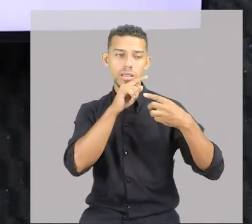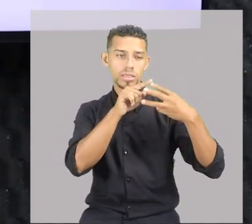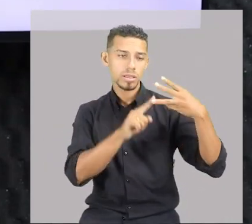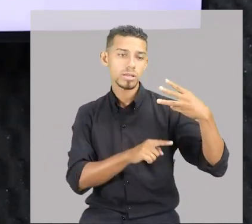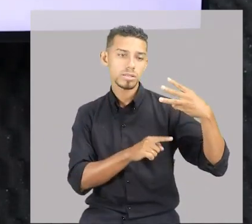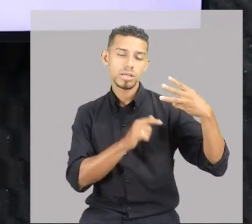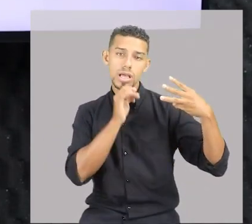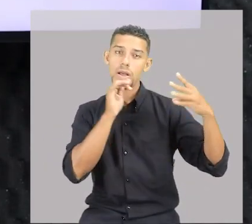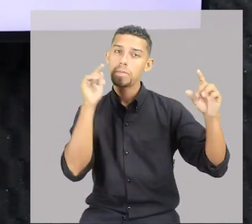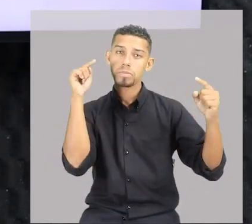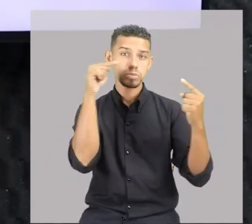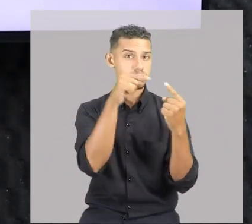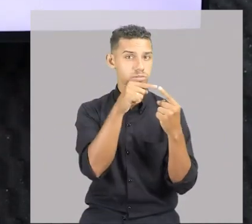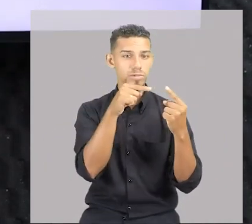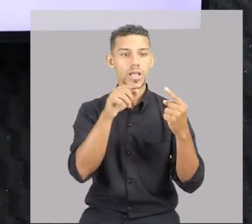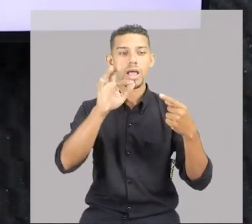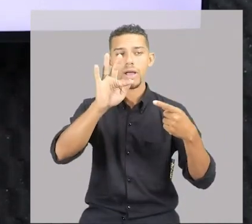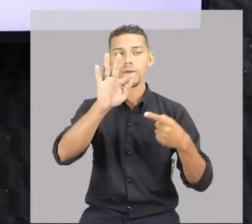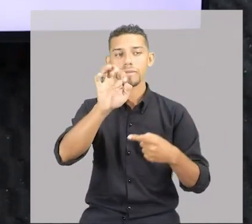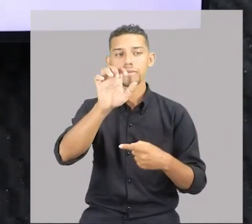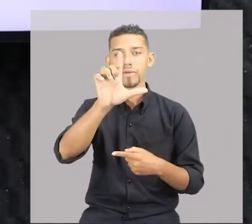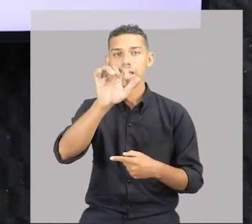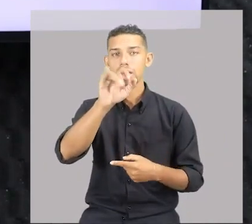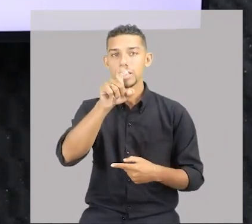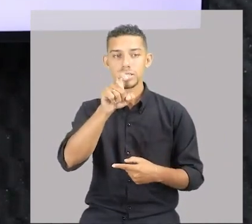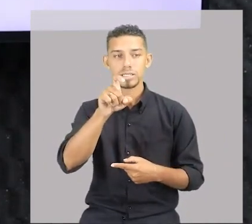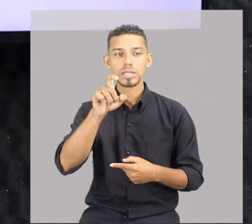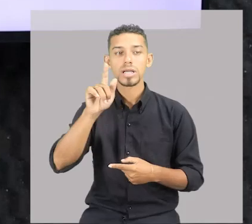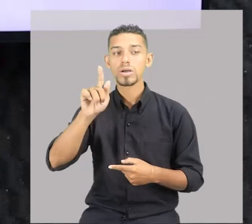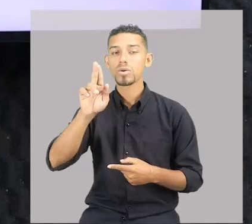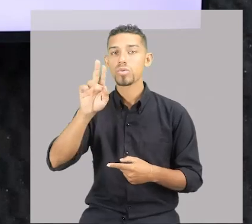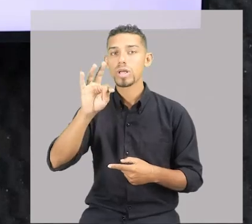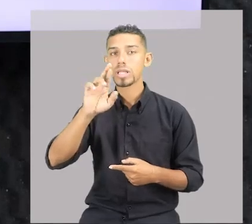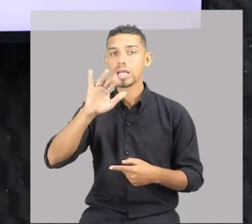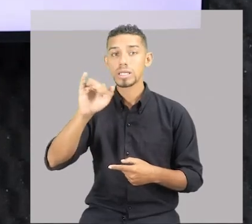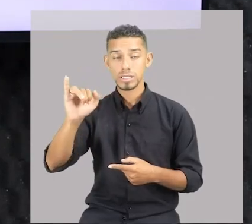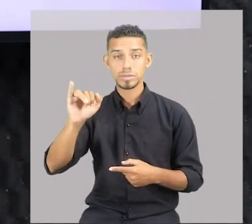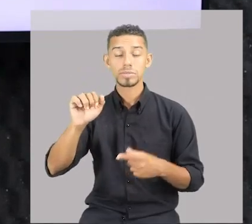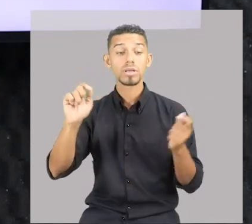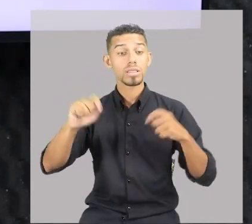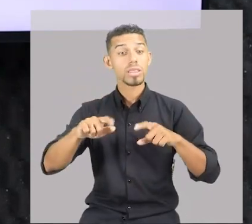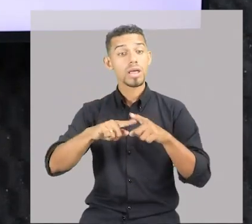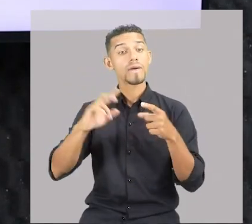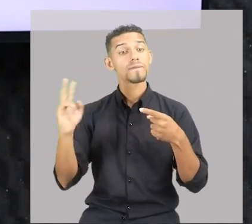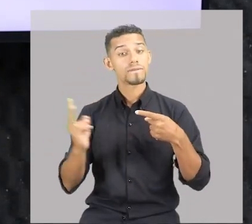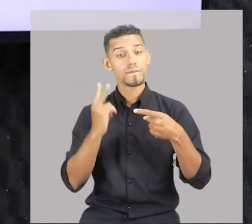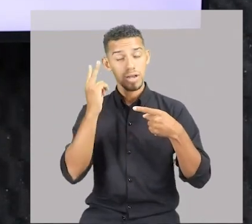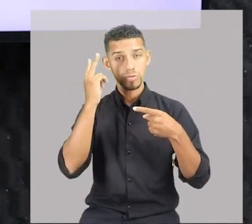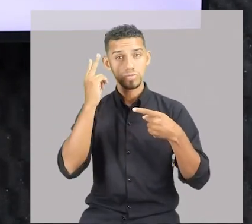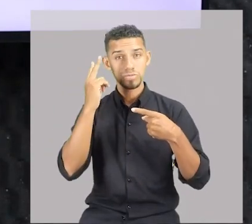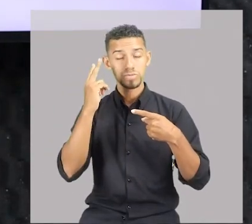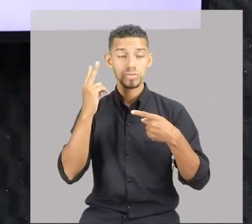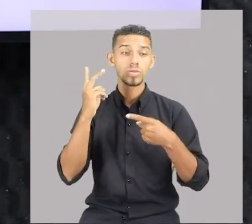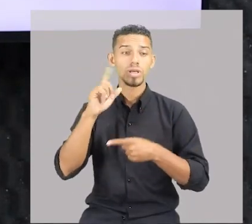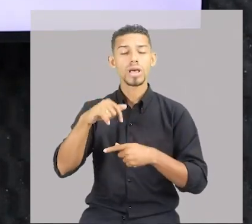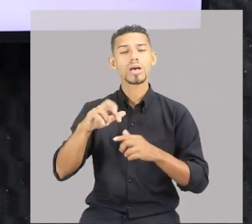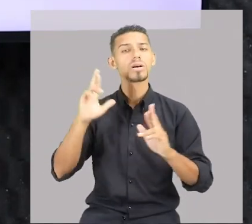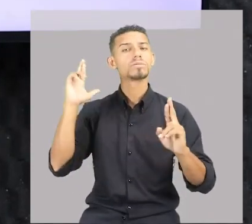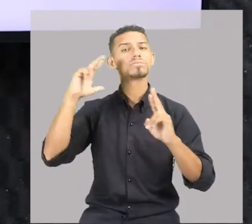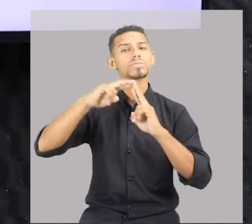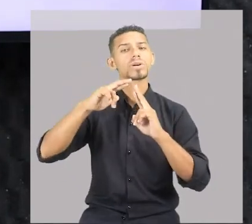ali apontados pelo Félix Guattari. O primeiro sentido é chamado de cultura-valor, que refere-se